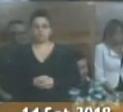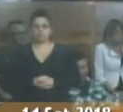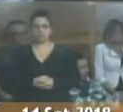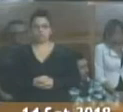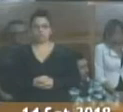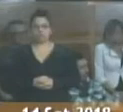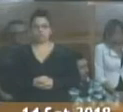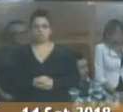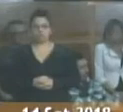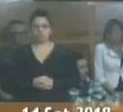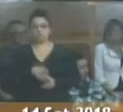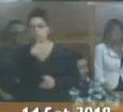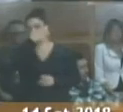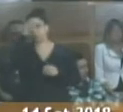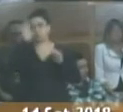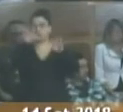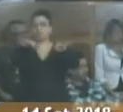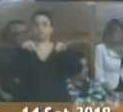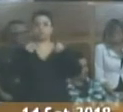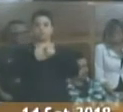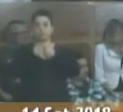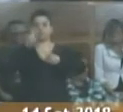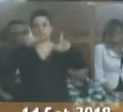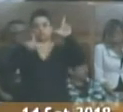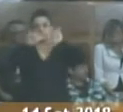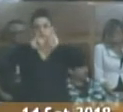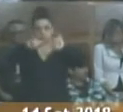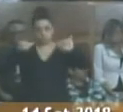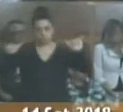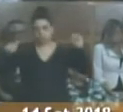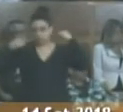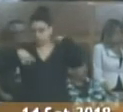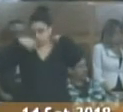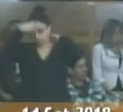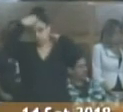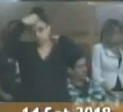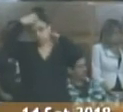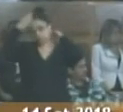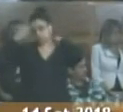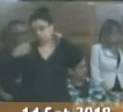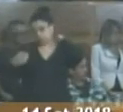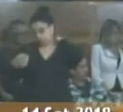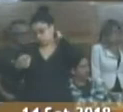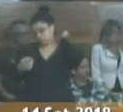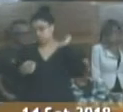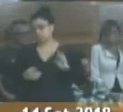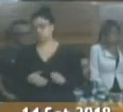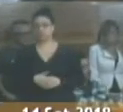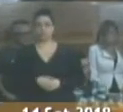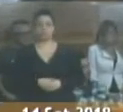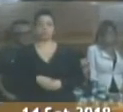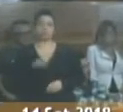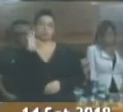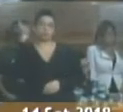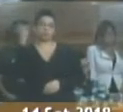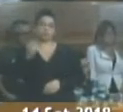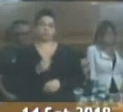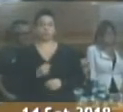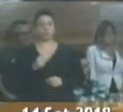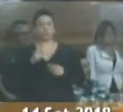agradecer aos nossos telespectadores também, a TV Câmara aqui de Angra dos Reis, agradecer a todos que